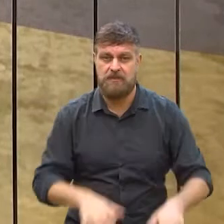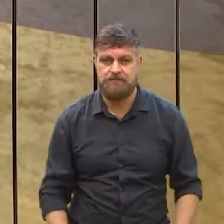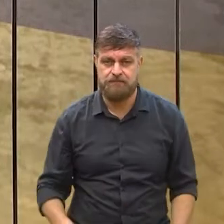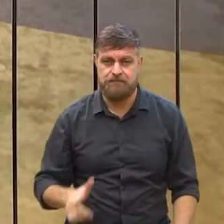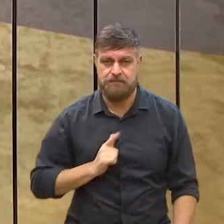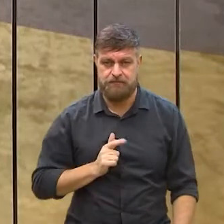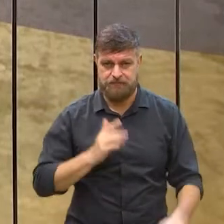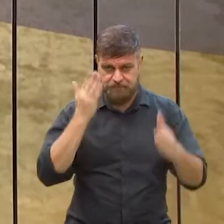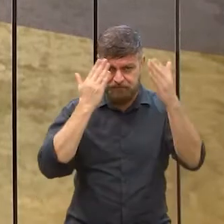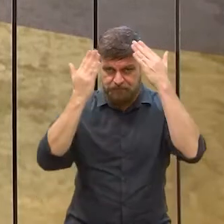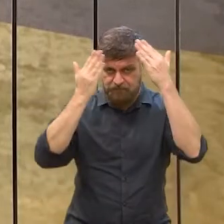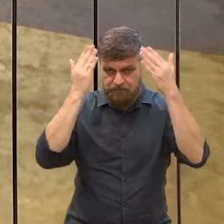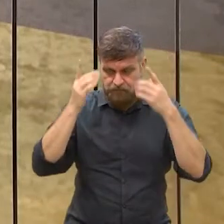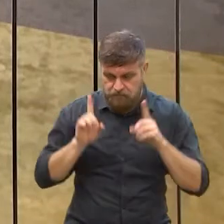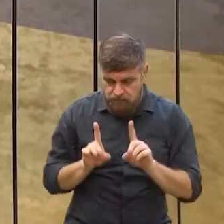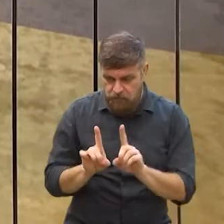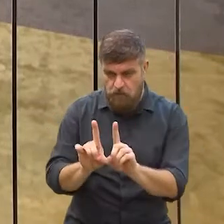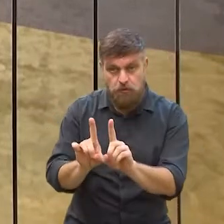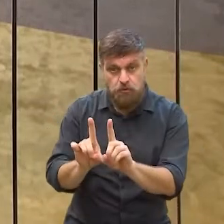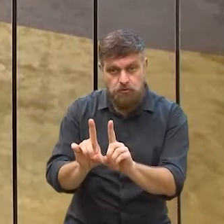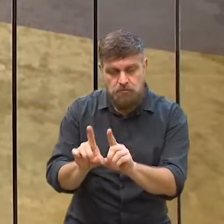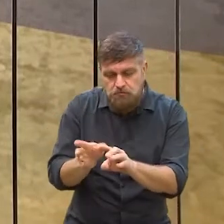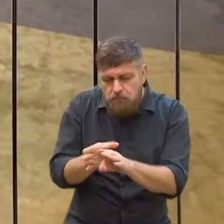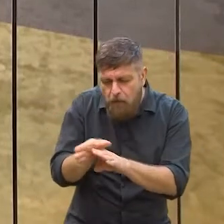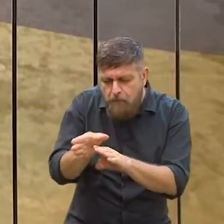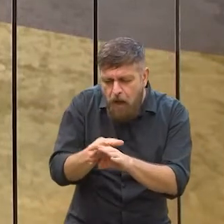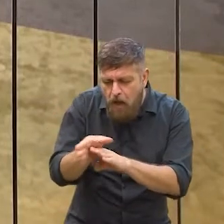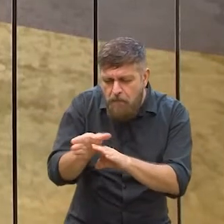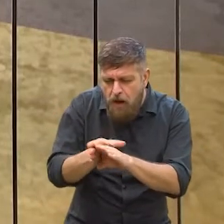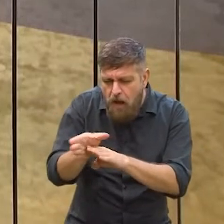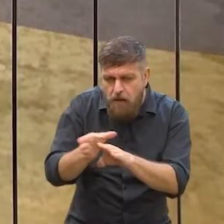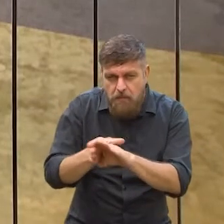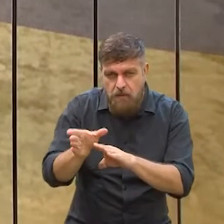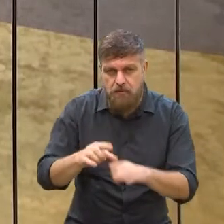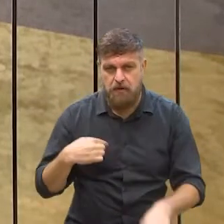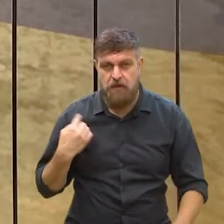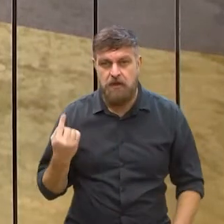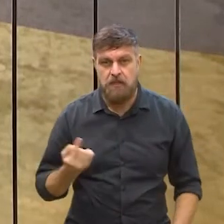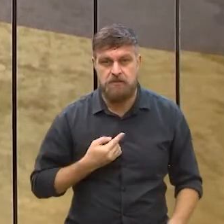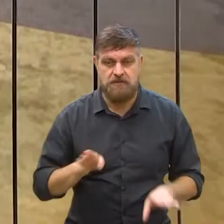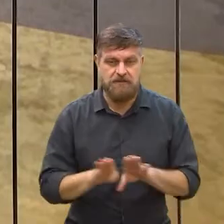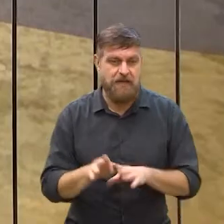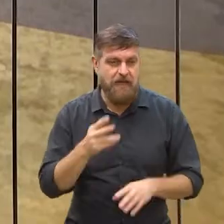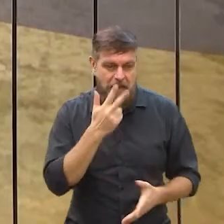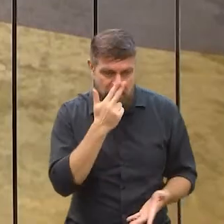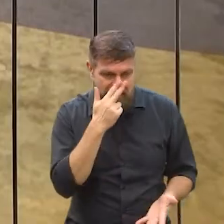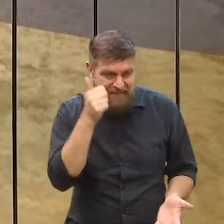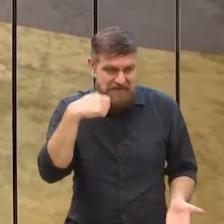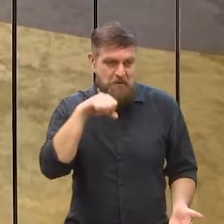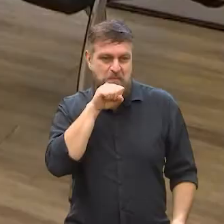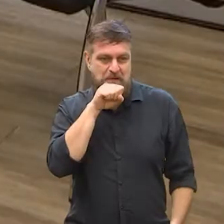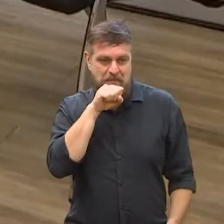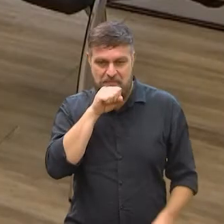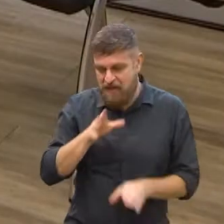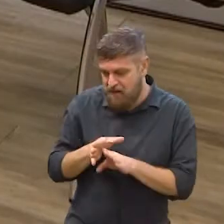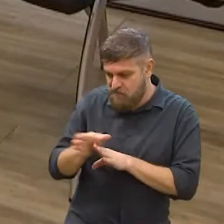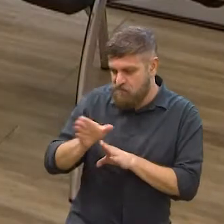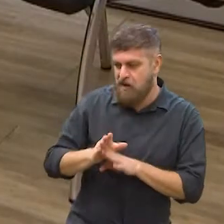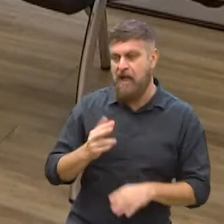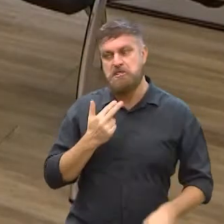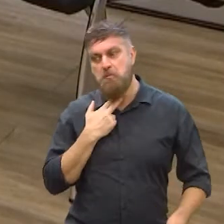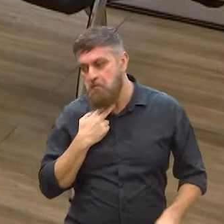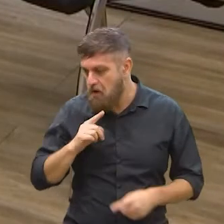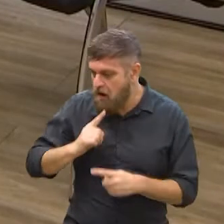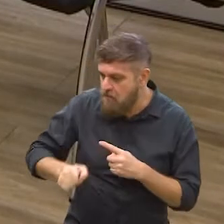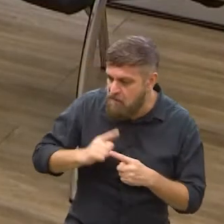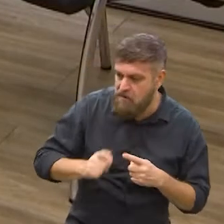trabalho psicológico de acompanhamento, a gente se define até como uma mãezona ali, né? Tendo que pegar no